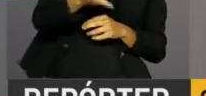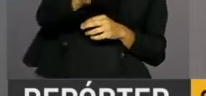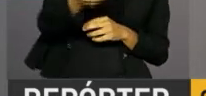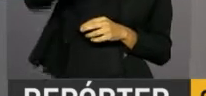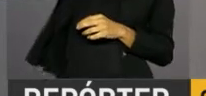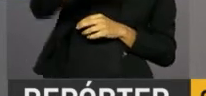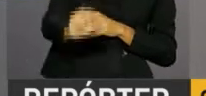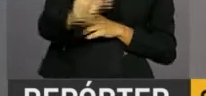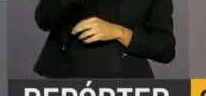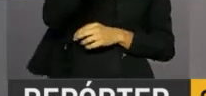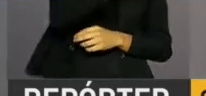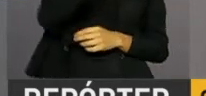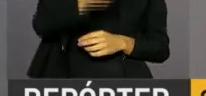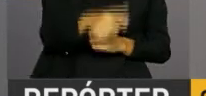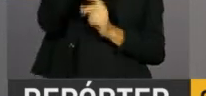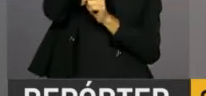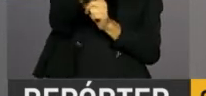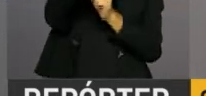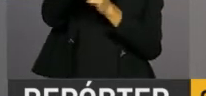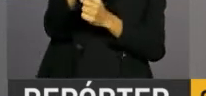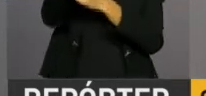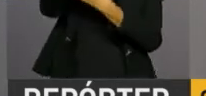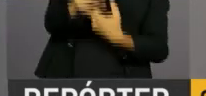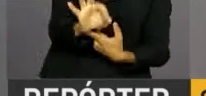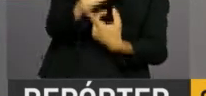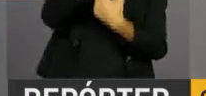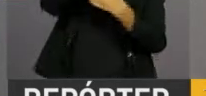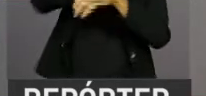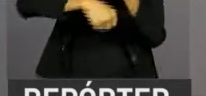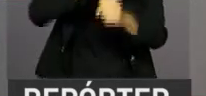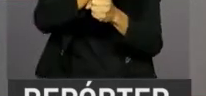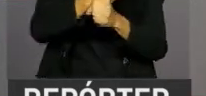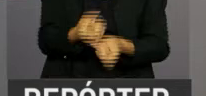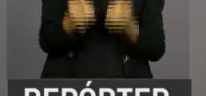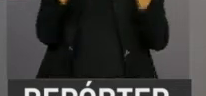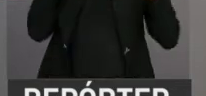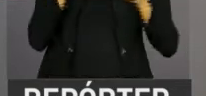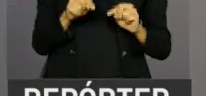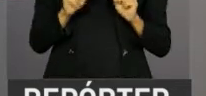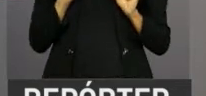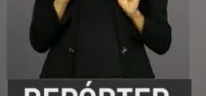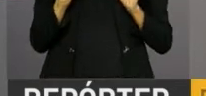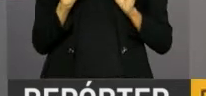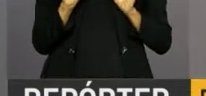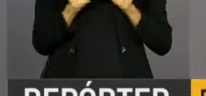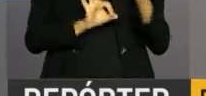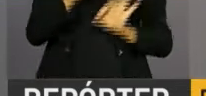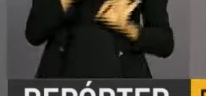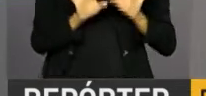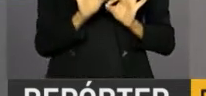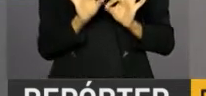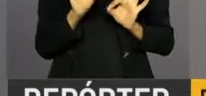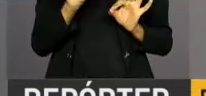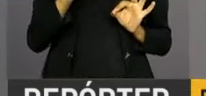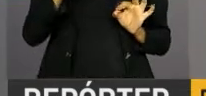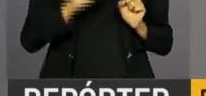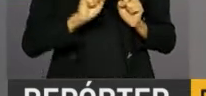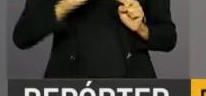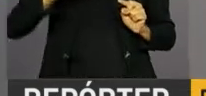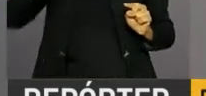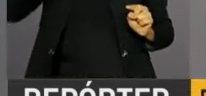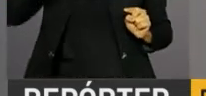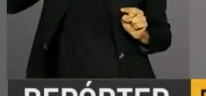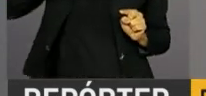8,75 por cento ao ano já a projeção para o crescimento do pib que é o produto